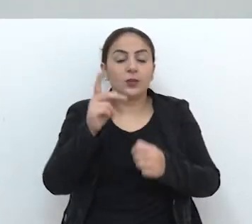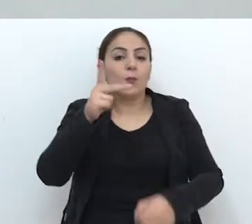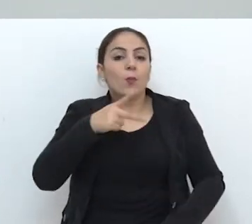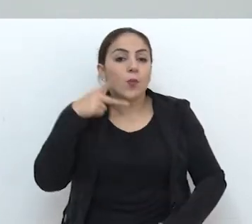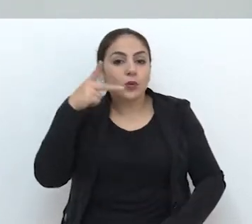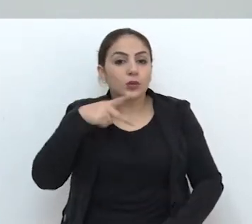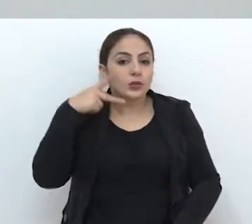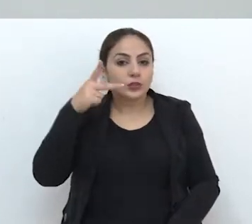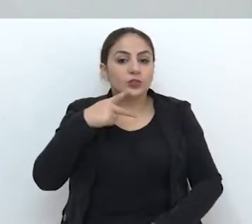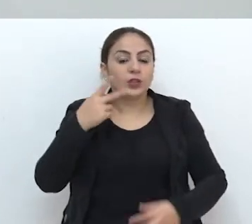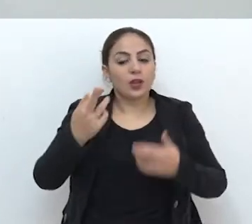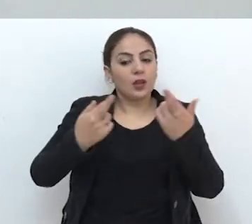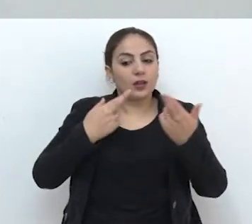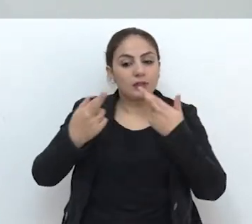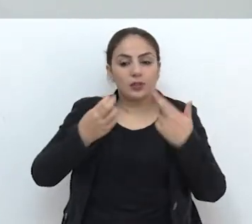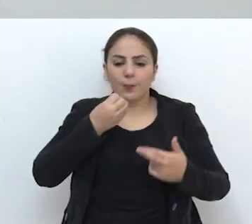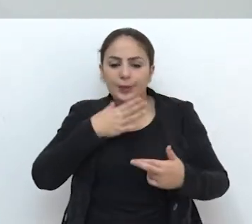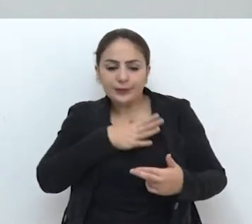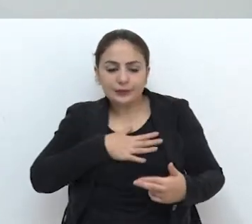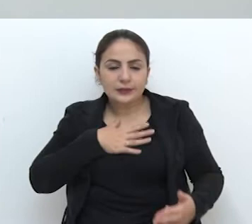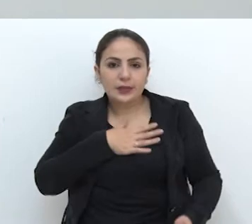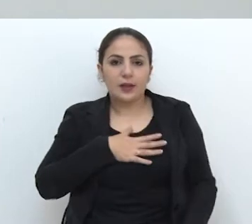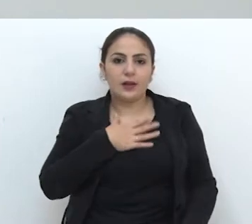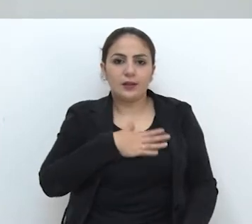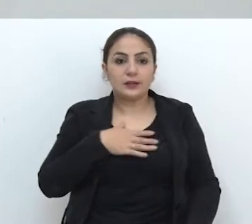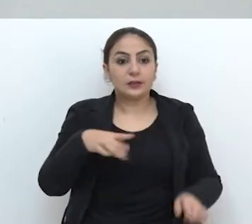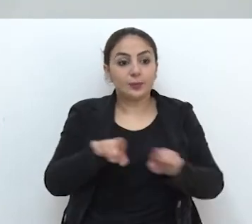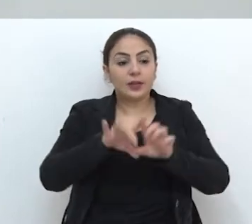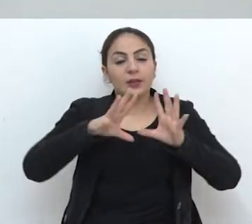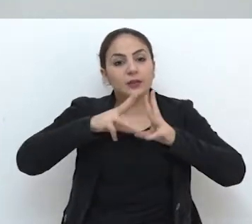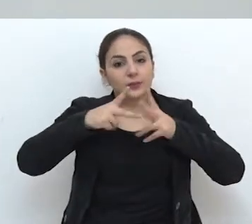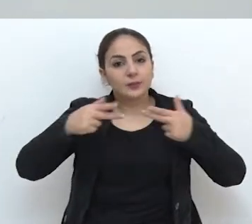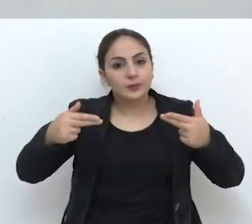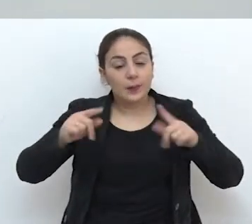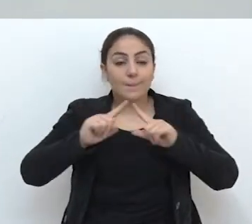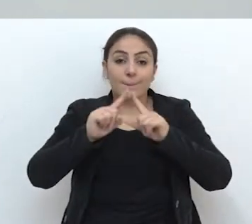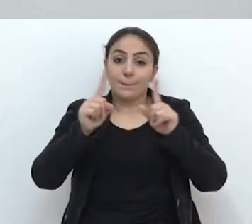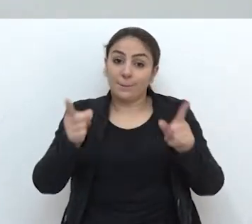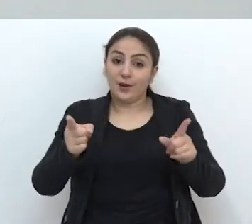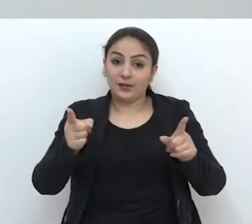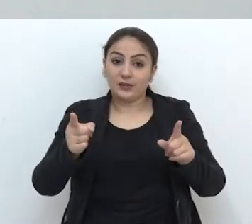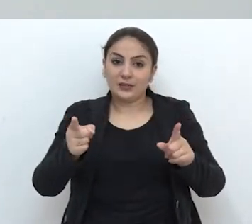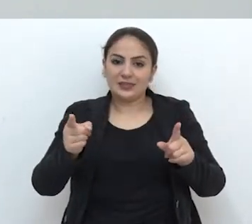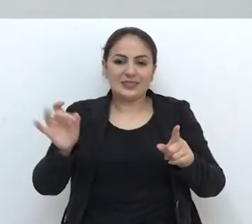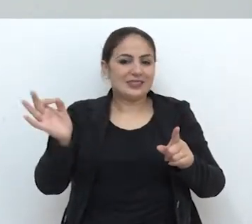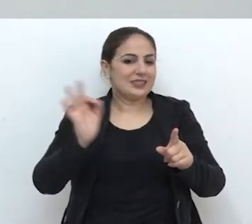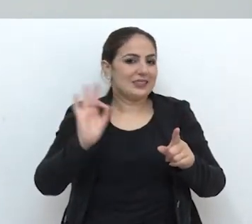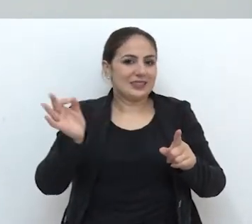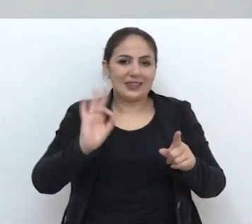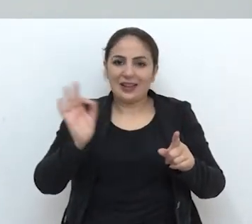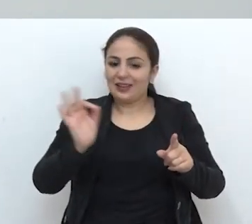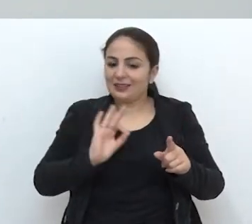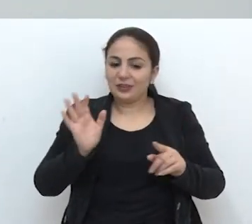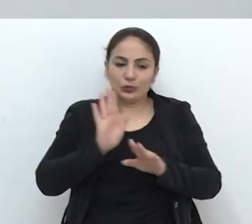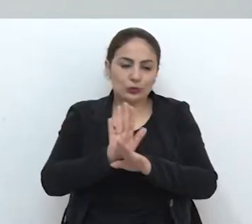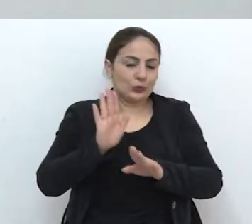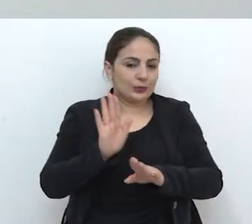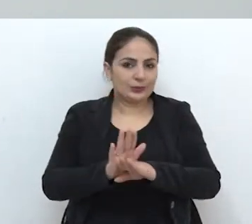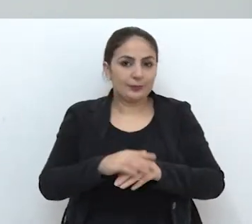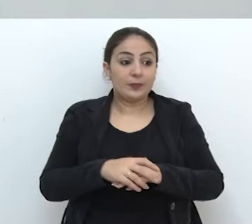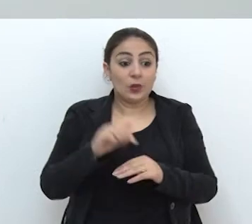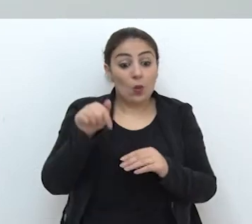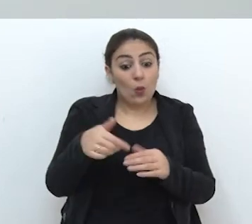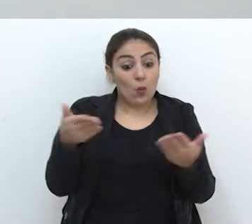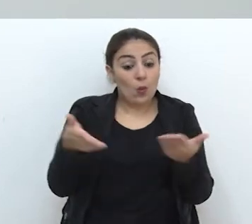uma política em relação ao bem-estar e aos animais, todavia ela nem de perto é o suficiente. Hoje